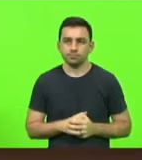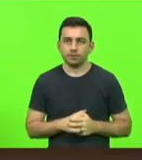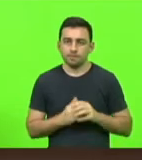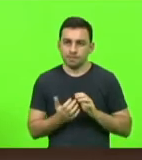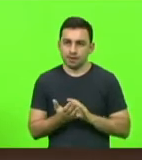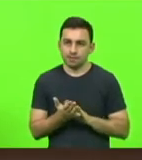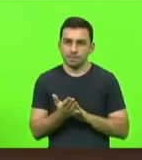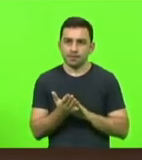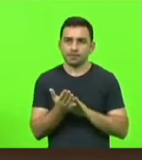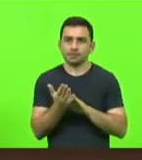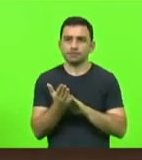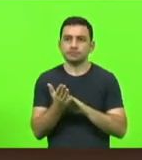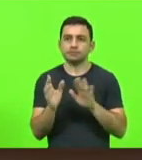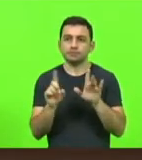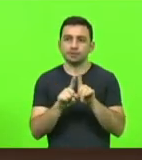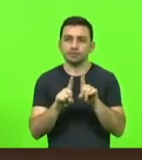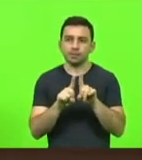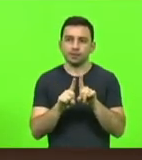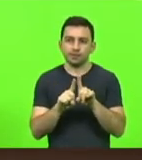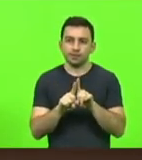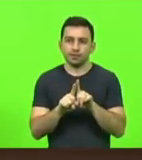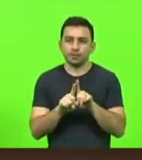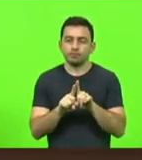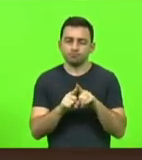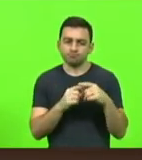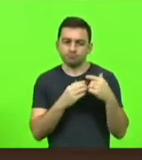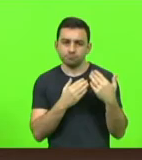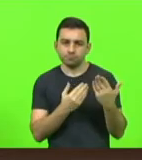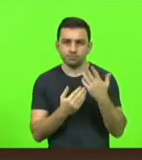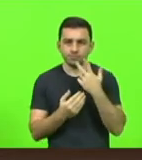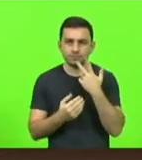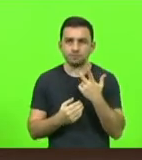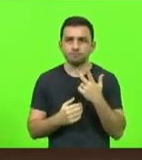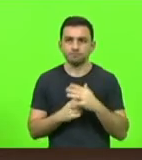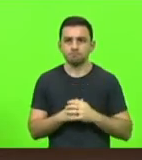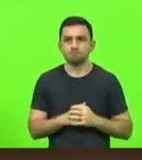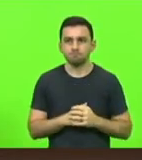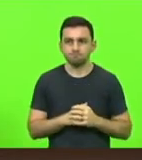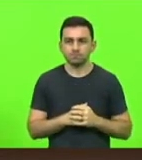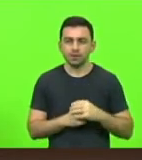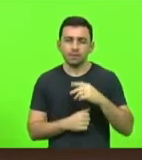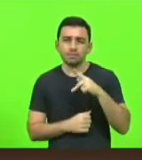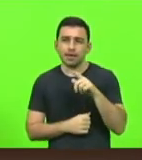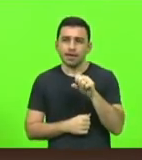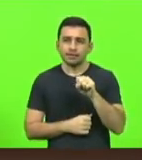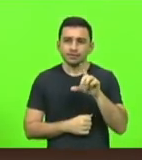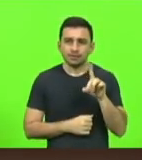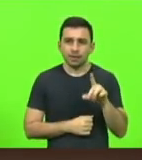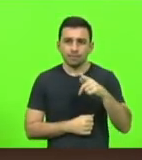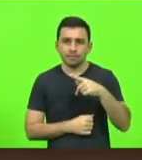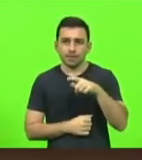à referência que Vossa Excelência fez. Bloco PSD-PSC.